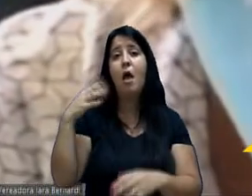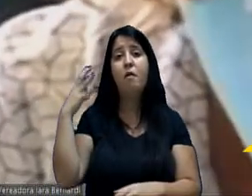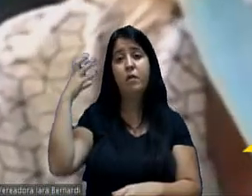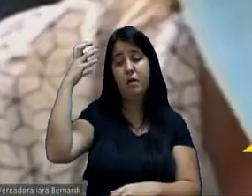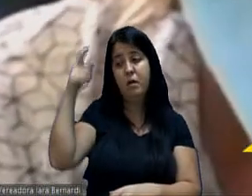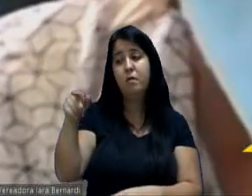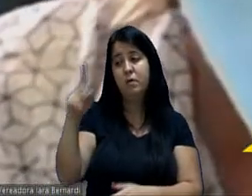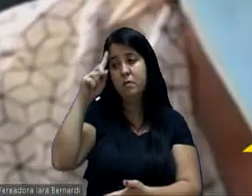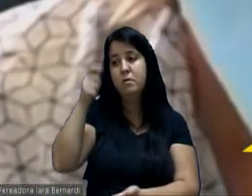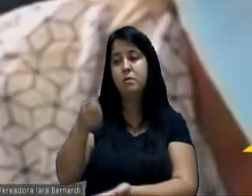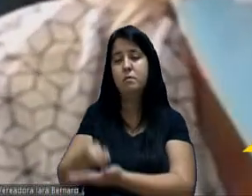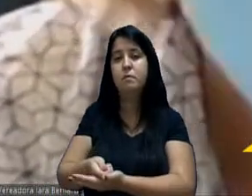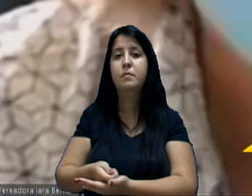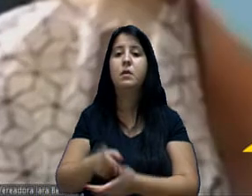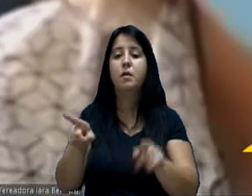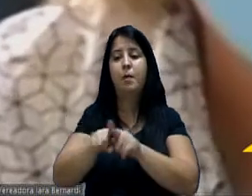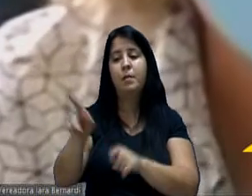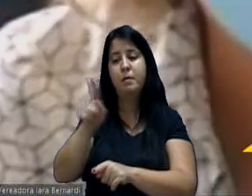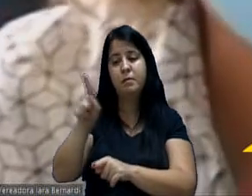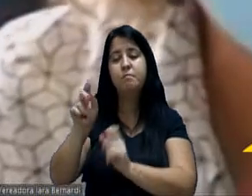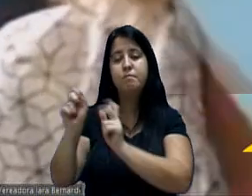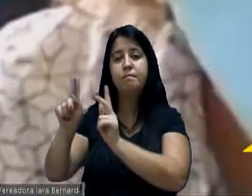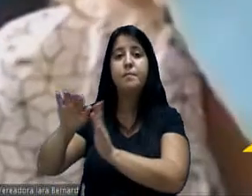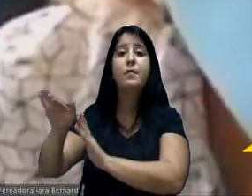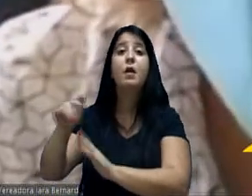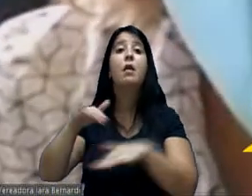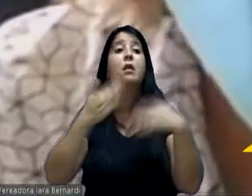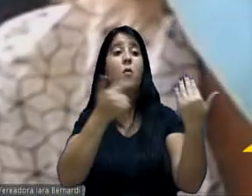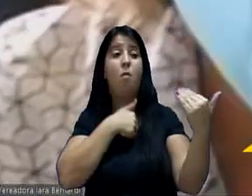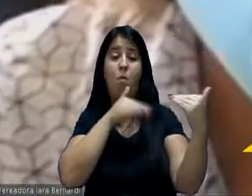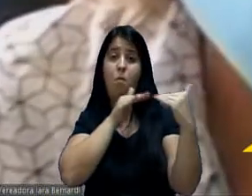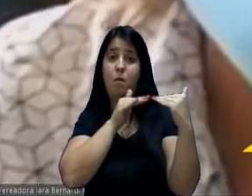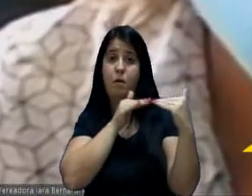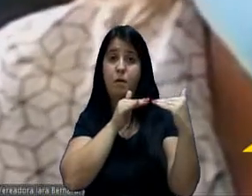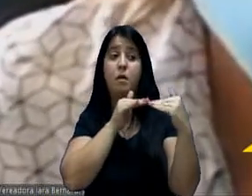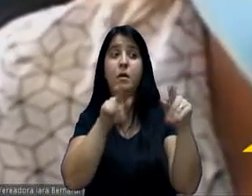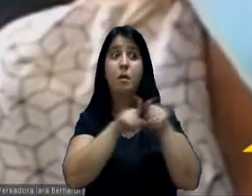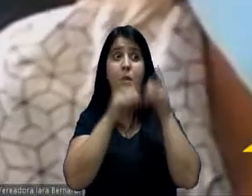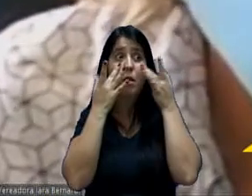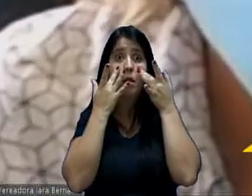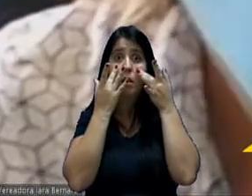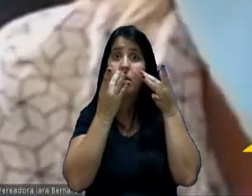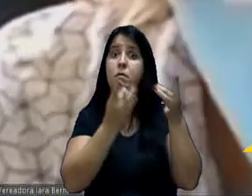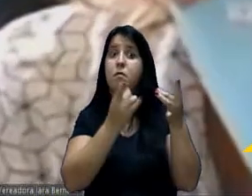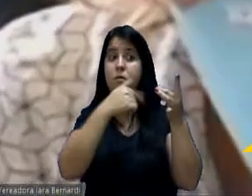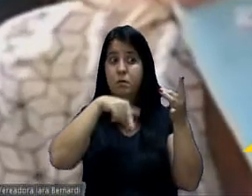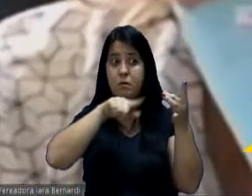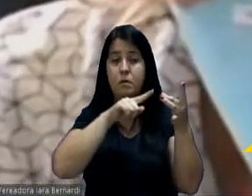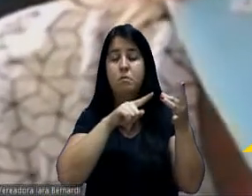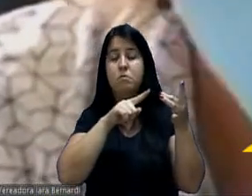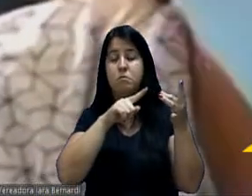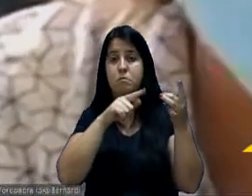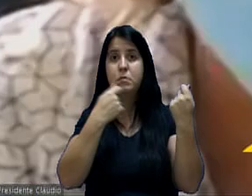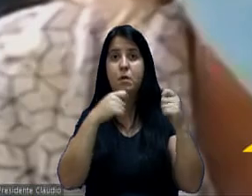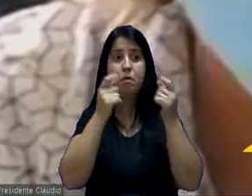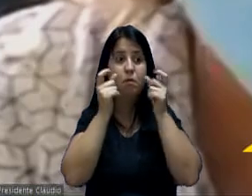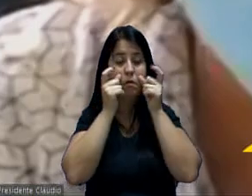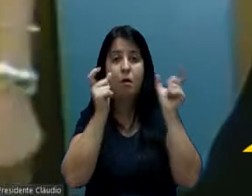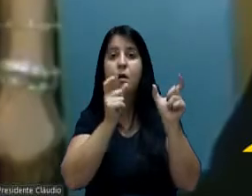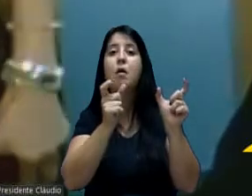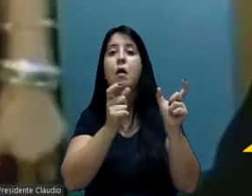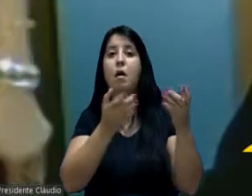presidente. Então, eu concordaria e faria um alerta aqui ao vereador.